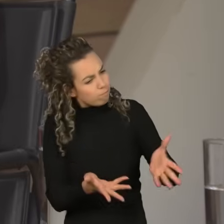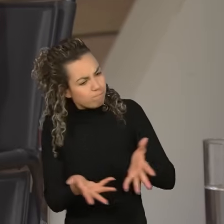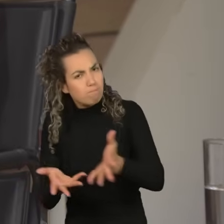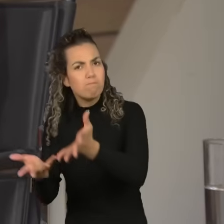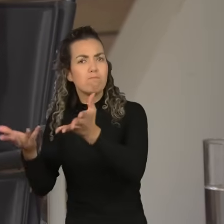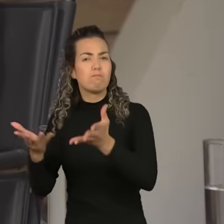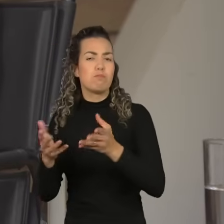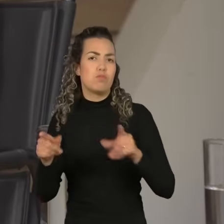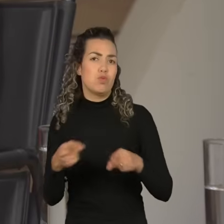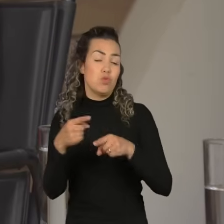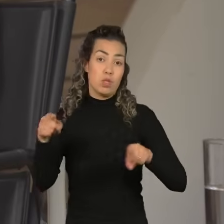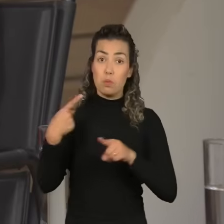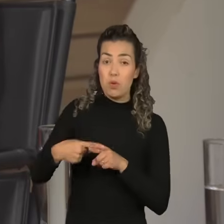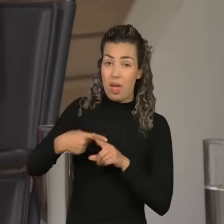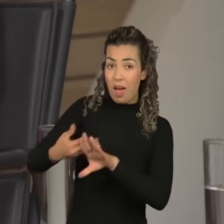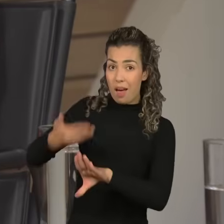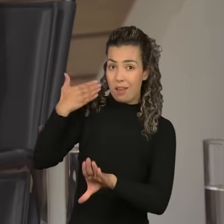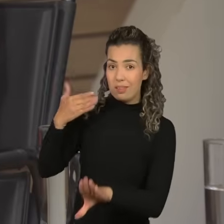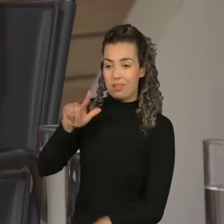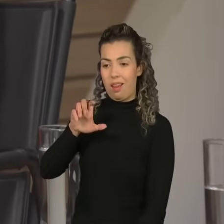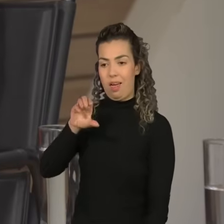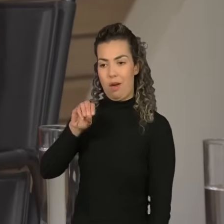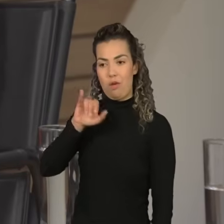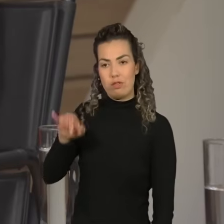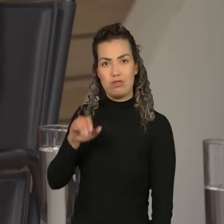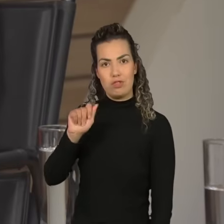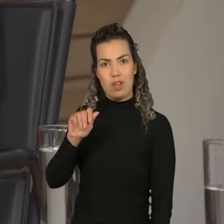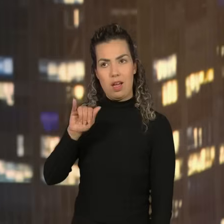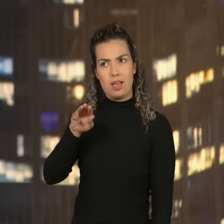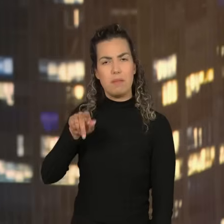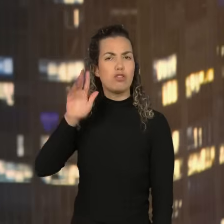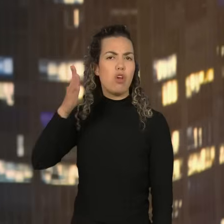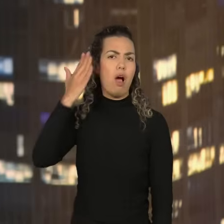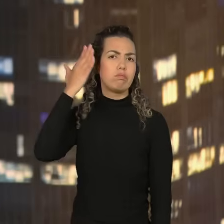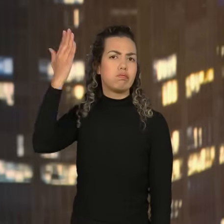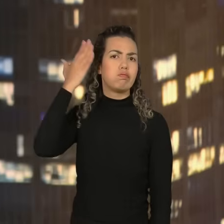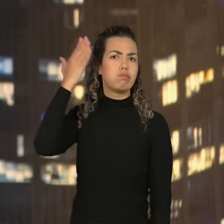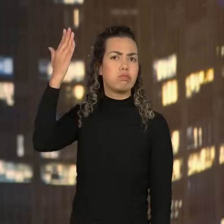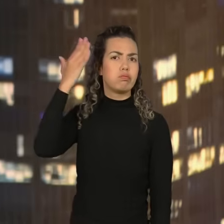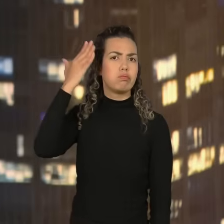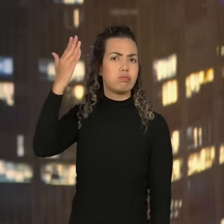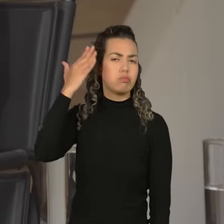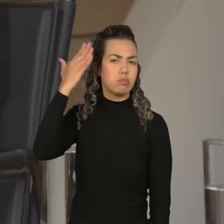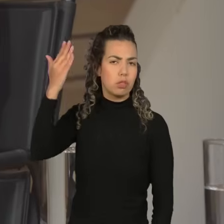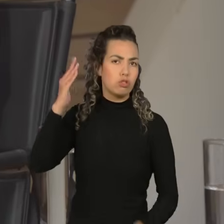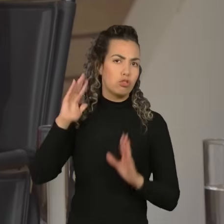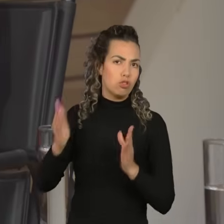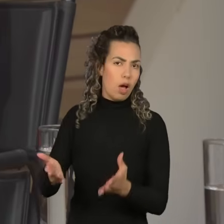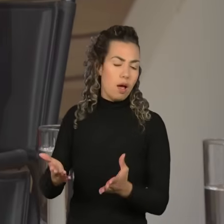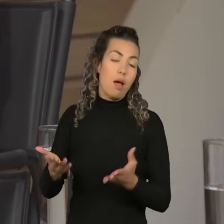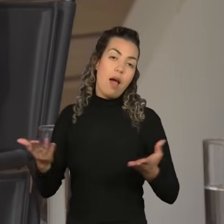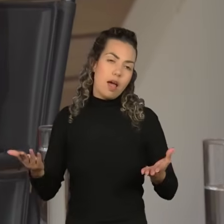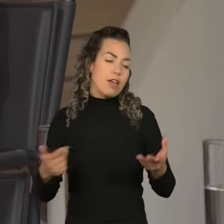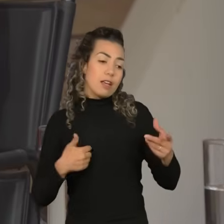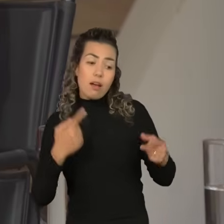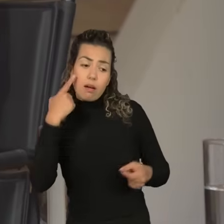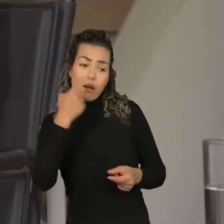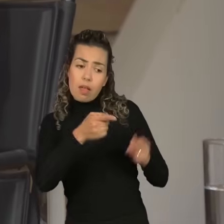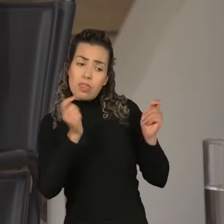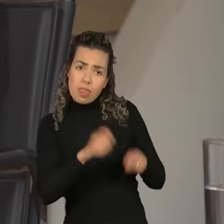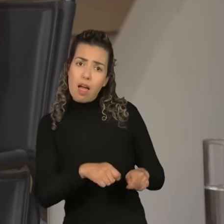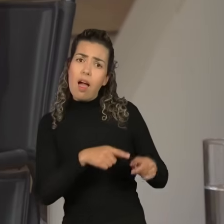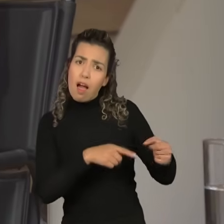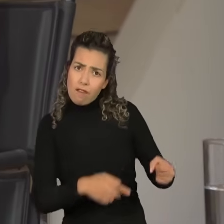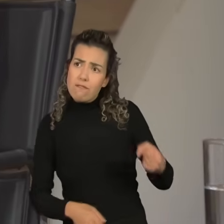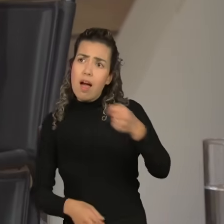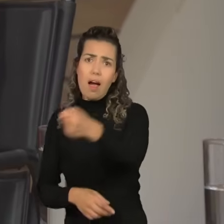O Léo Jaime era conhecido como Léo Guanabara, e apresentou a possibilidade do Cazuza fazer um teste